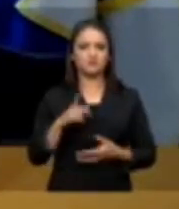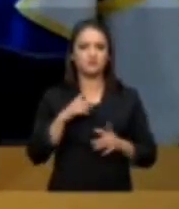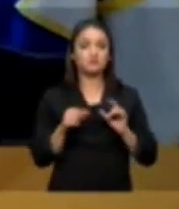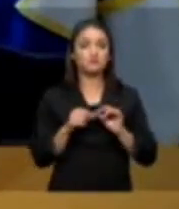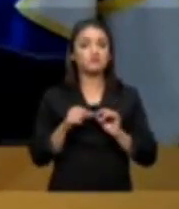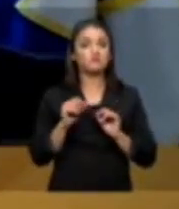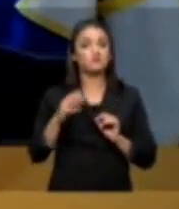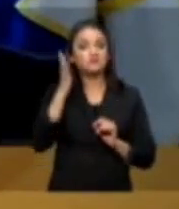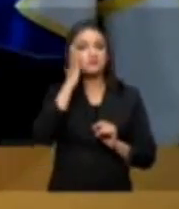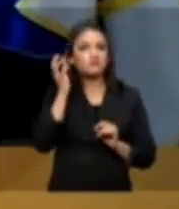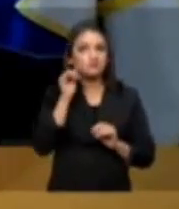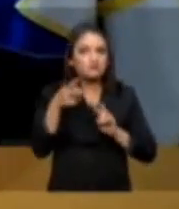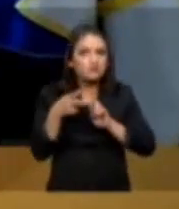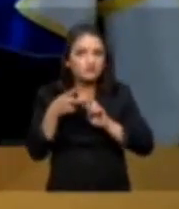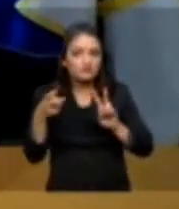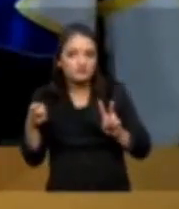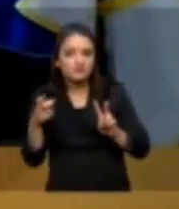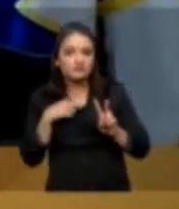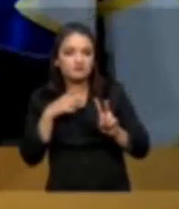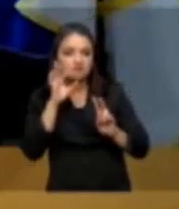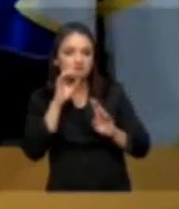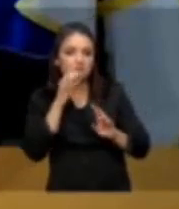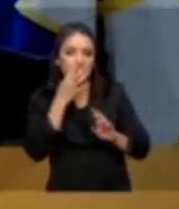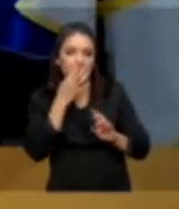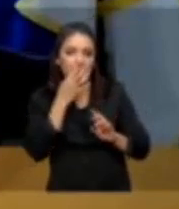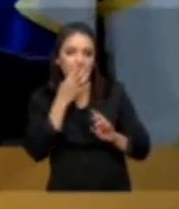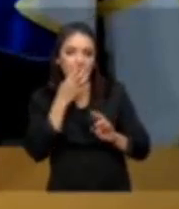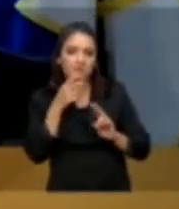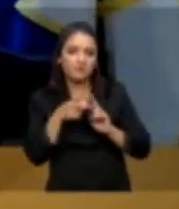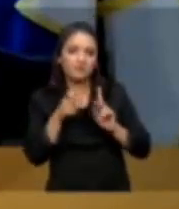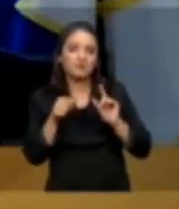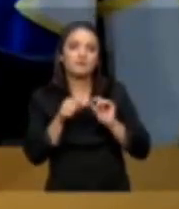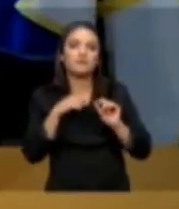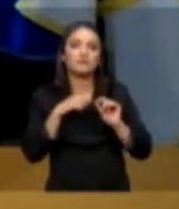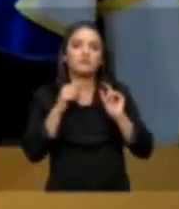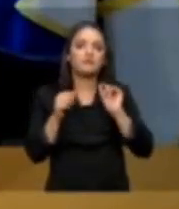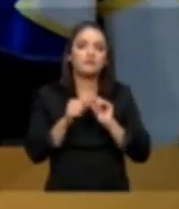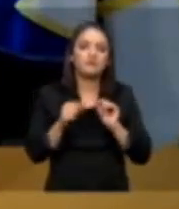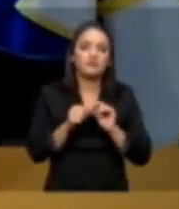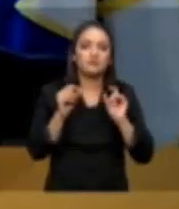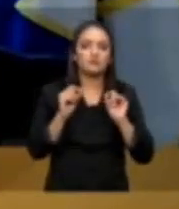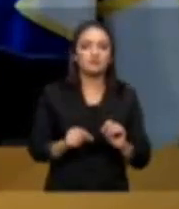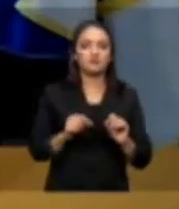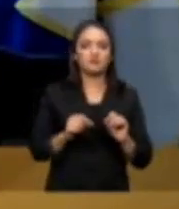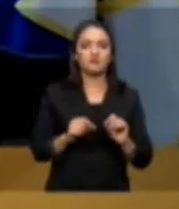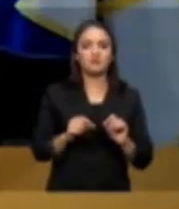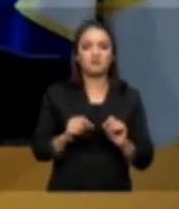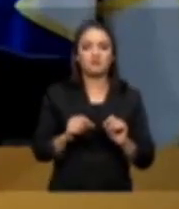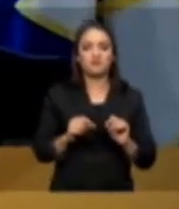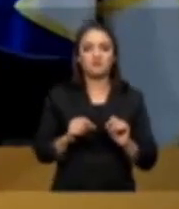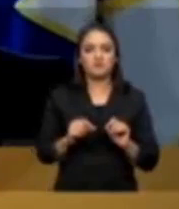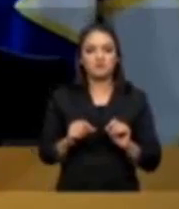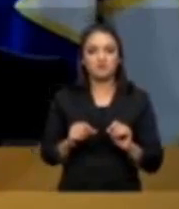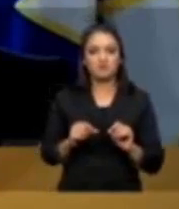se os índios teriam promovido indevida turbação da posse da Fátima na área de